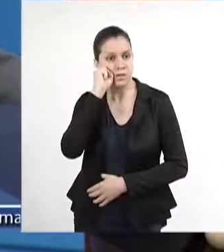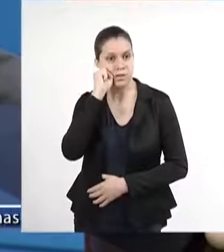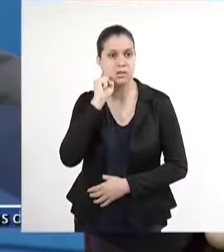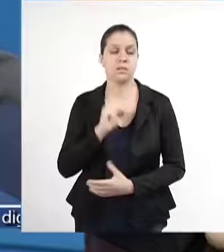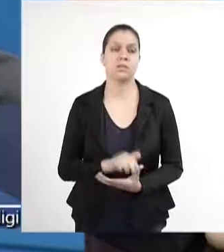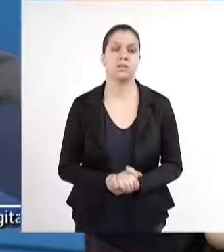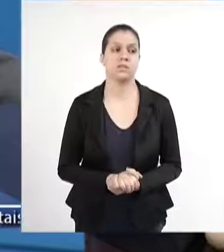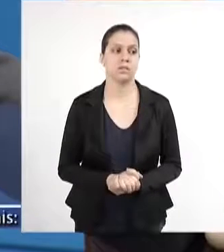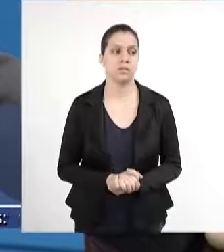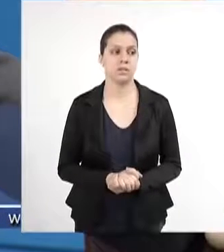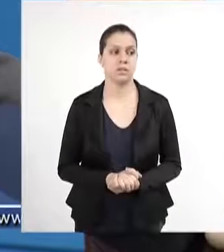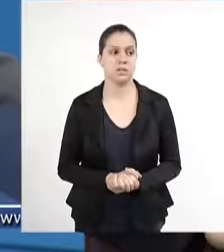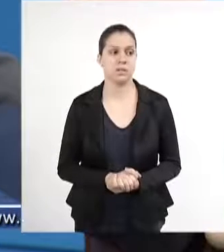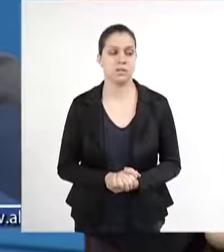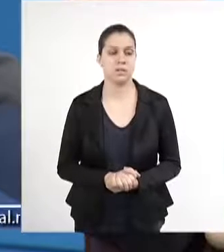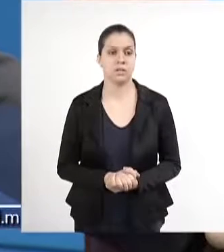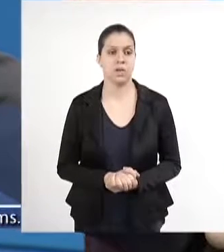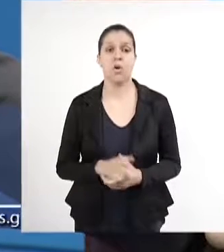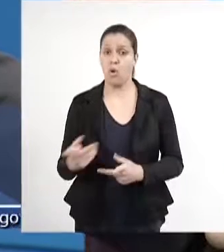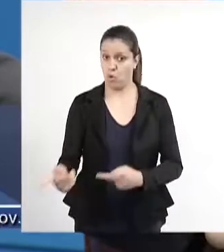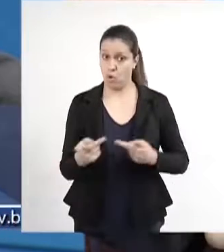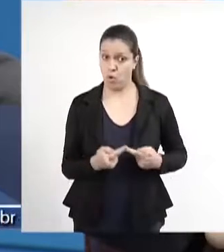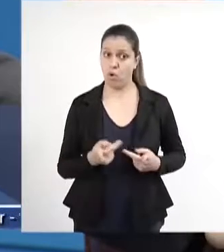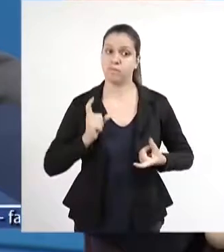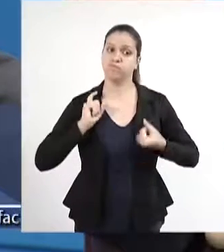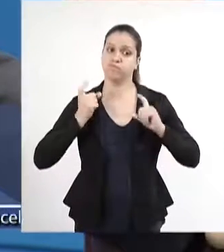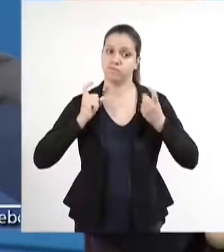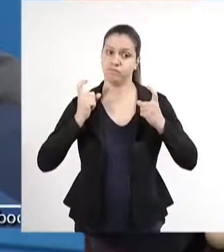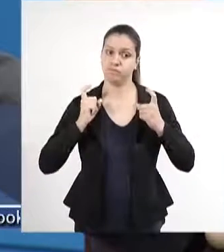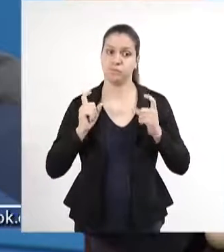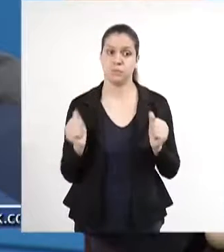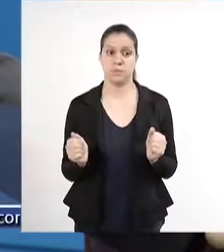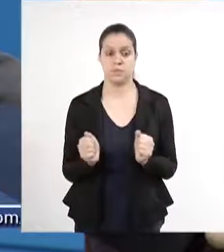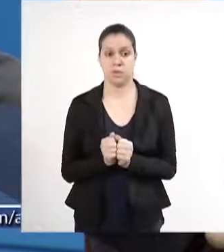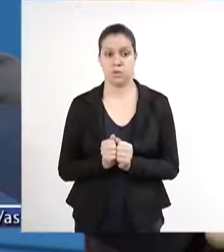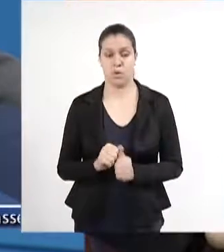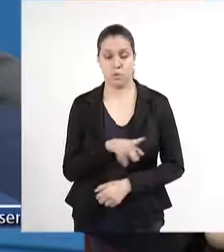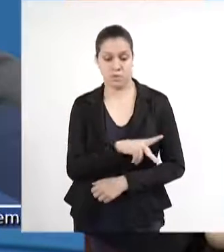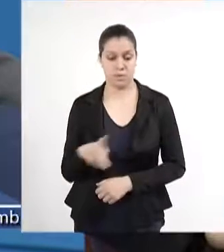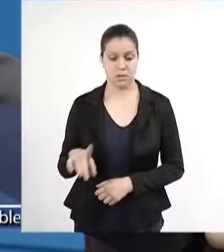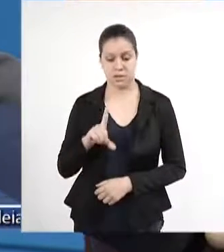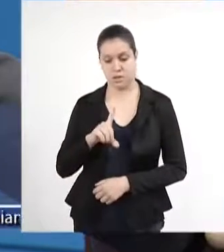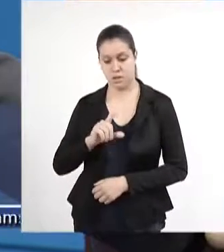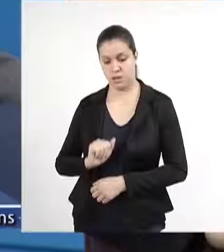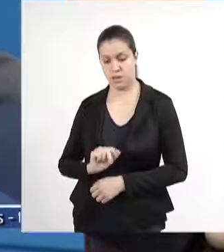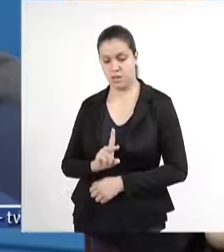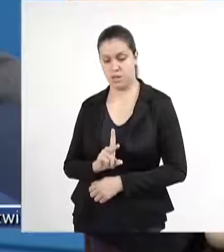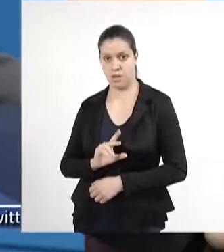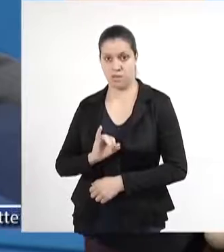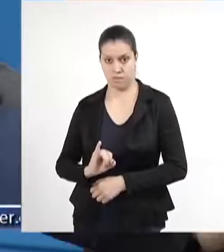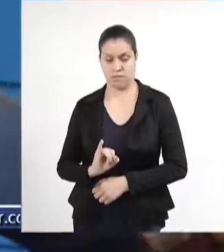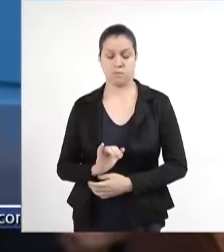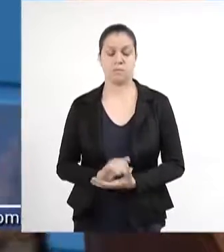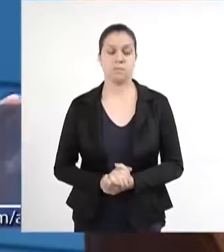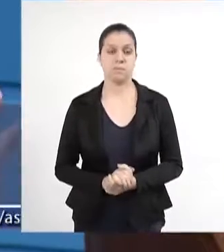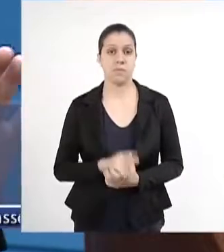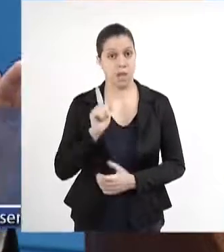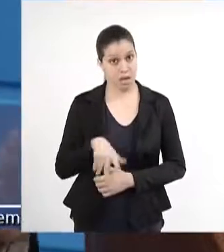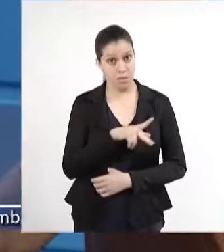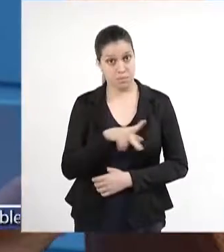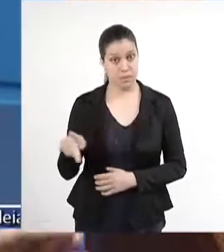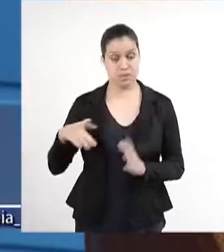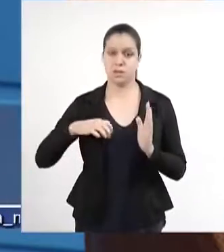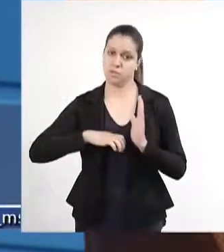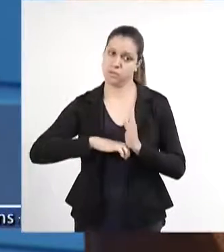bem nos convidar nessa reunião com o presidente Davi Alcolumbre, presidente do Senado, primeiro para a gente